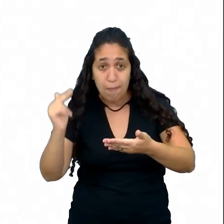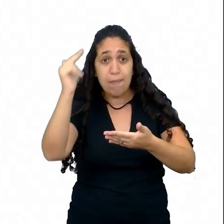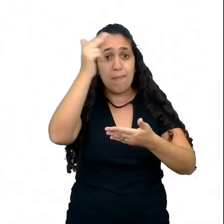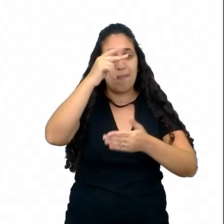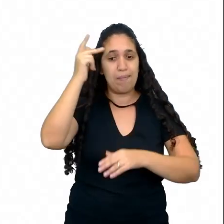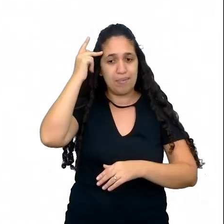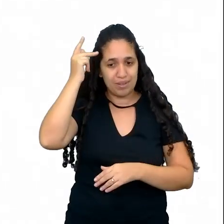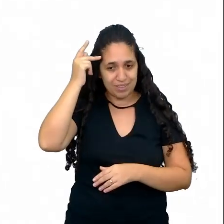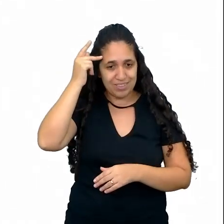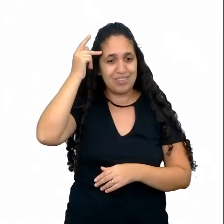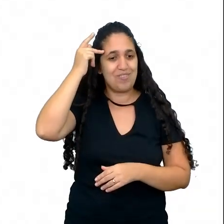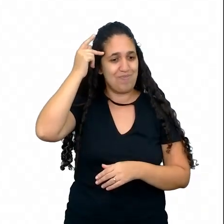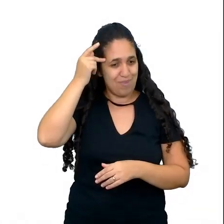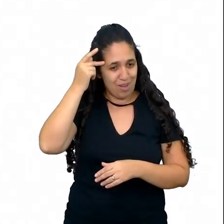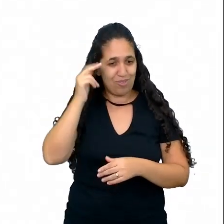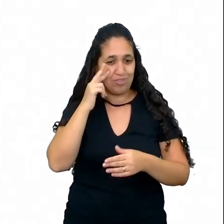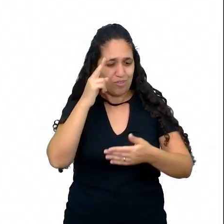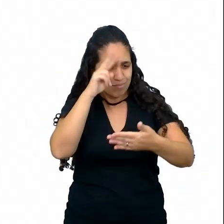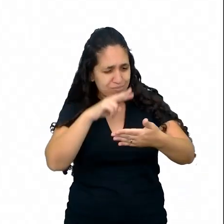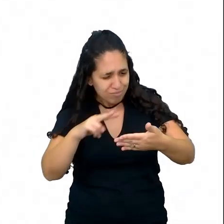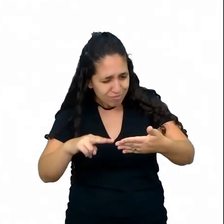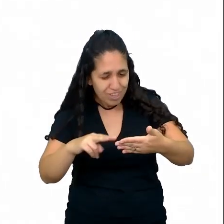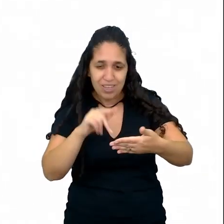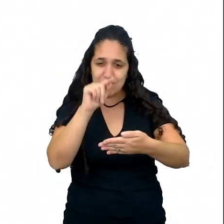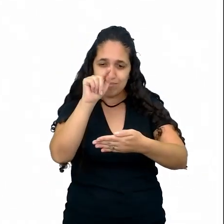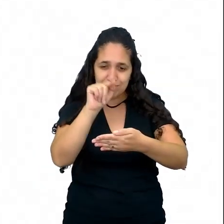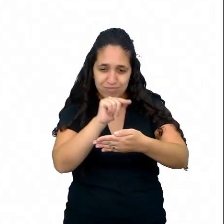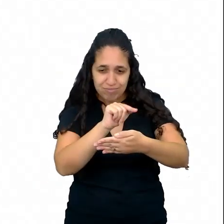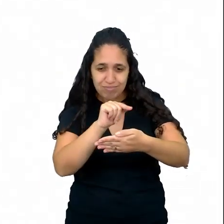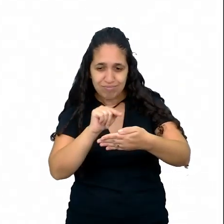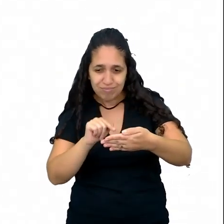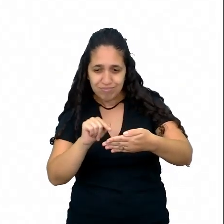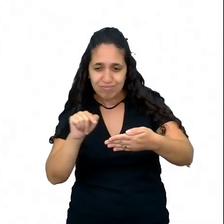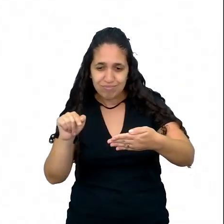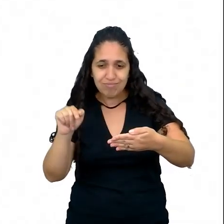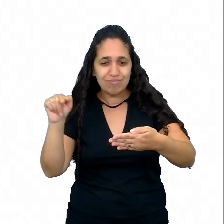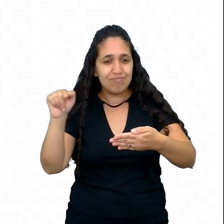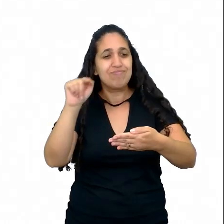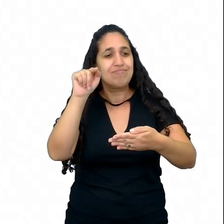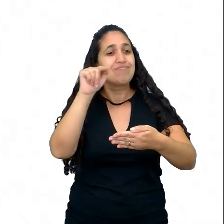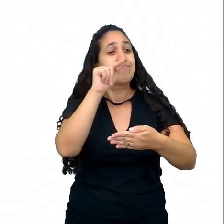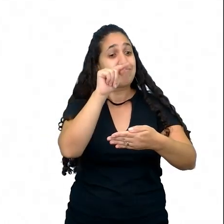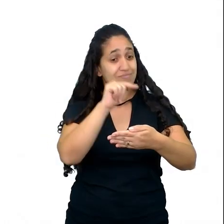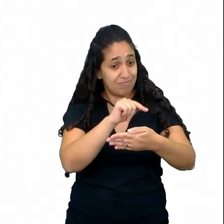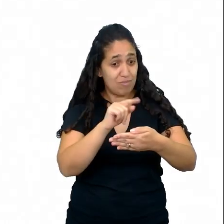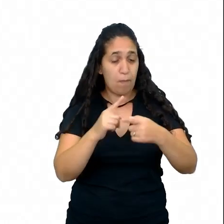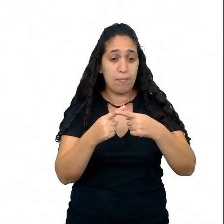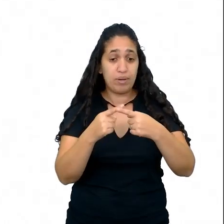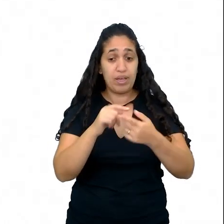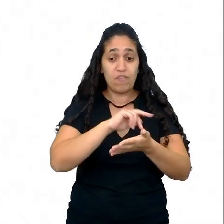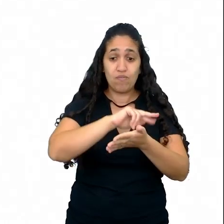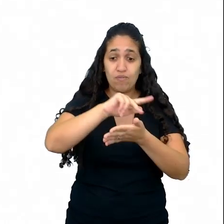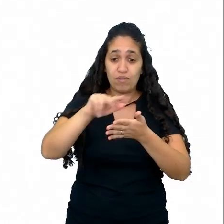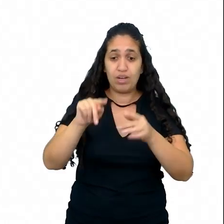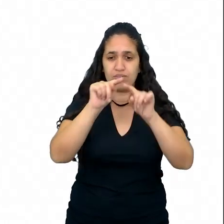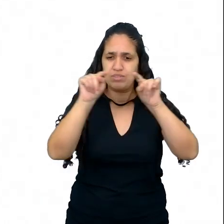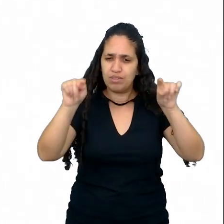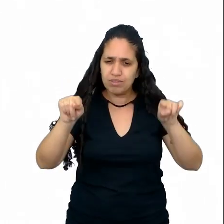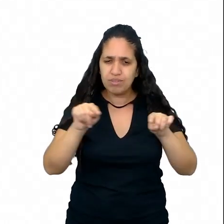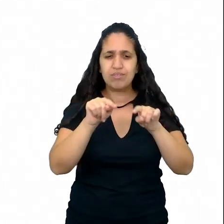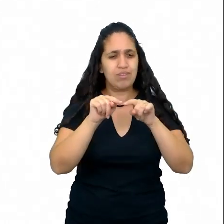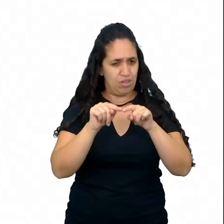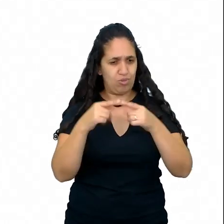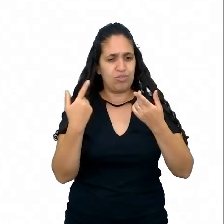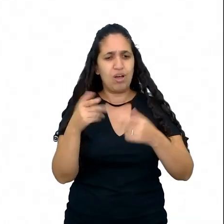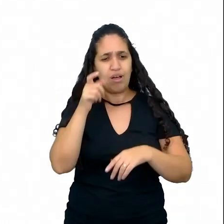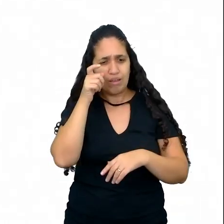Paulo, aqueles tipo o mapa de São Paulo que nós temos, ele forma para nós uma figura geométrica que, na verdade, são retângulos, são triângulos ali no meio. Então, é